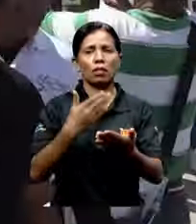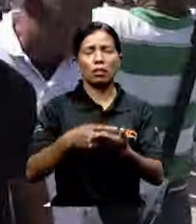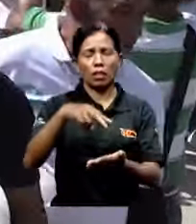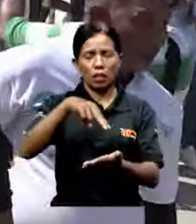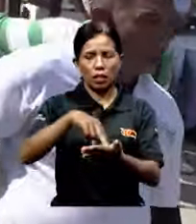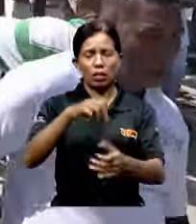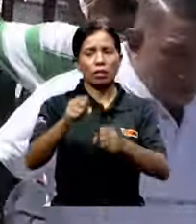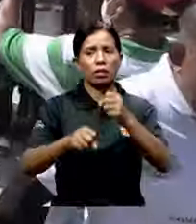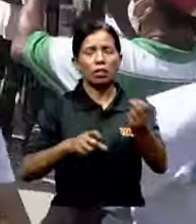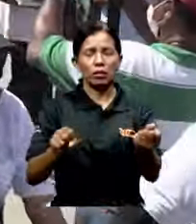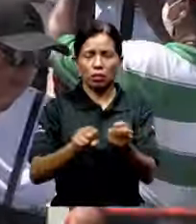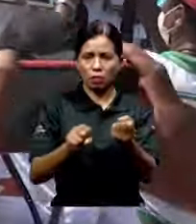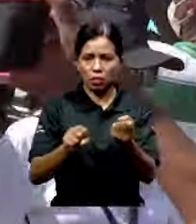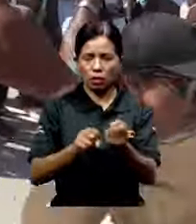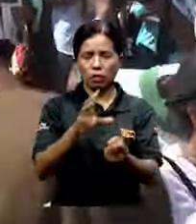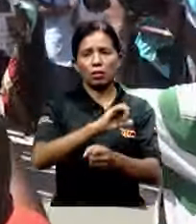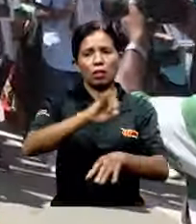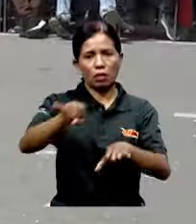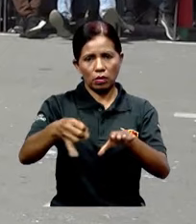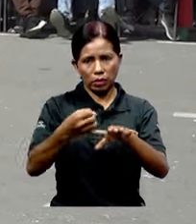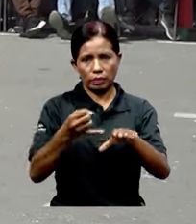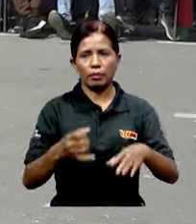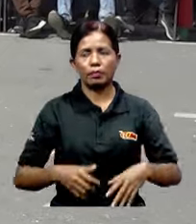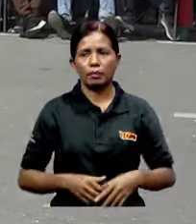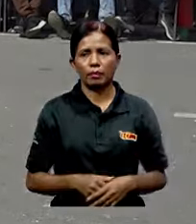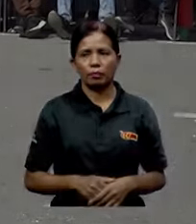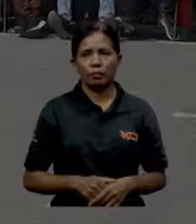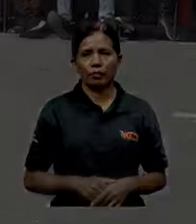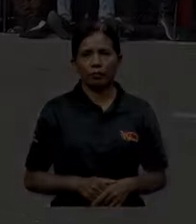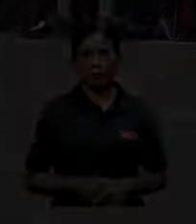sociedade contribuente no inclusivo. Agustinho da Costa, Dilma Suzetti, ZMN.